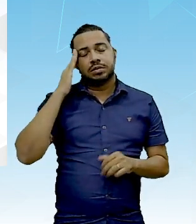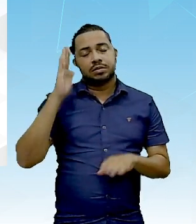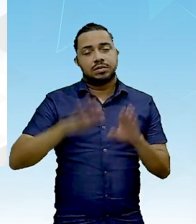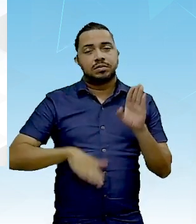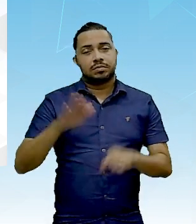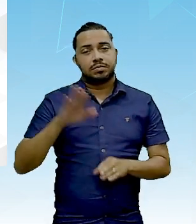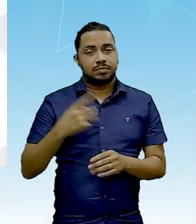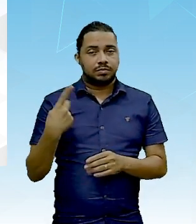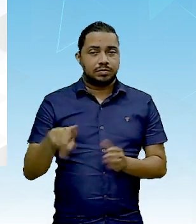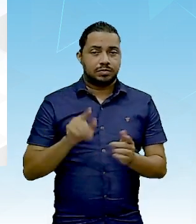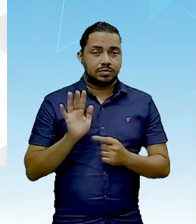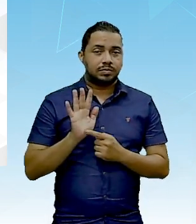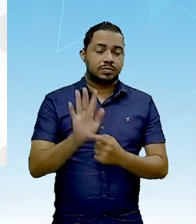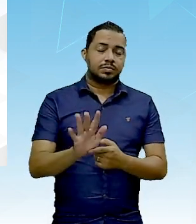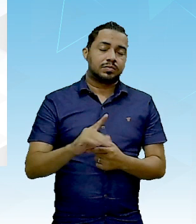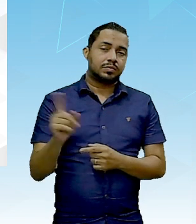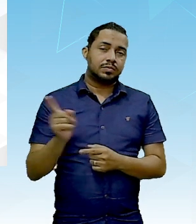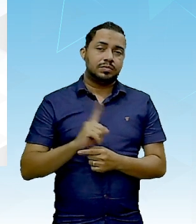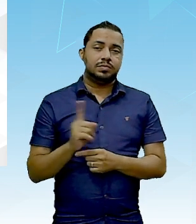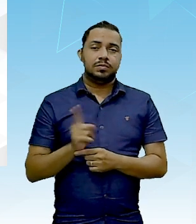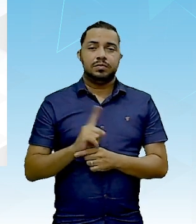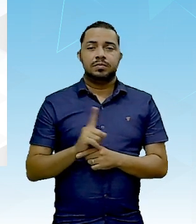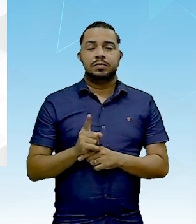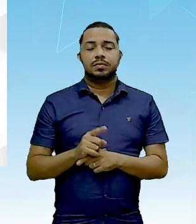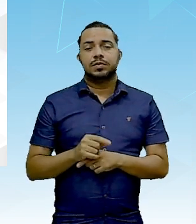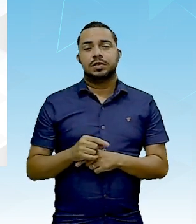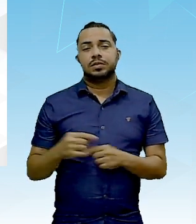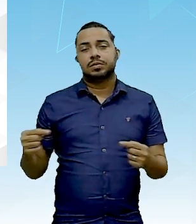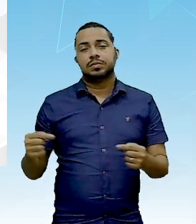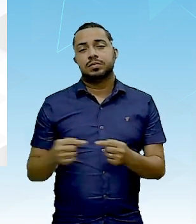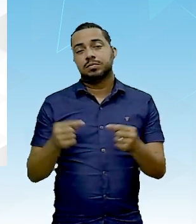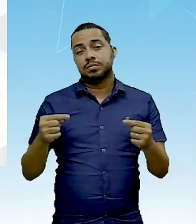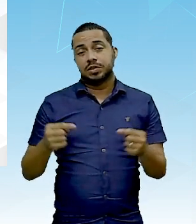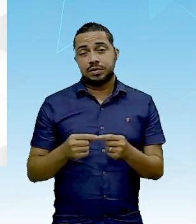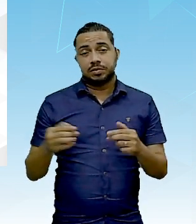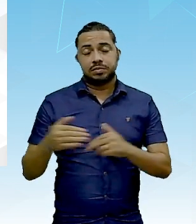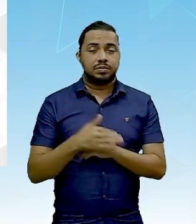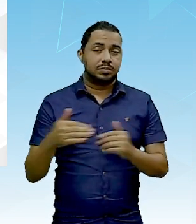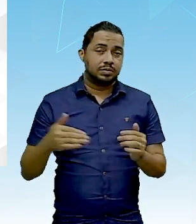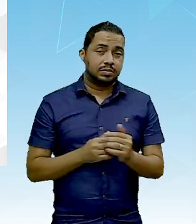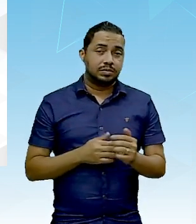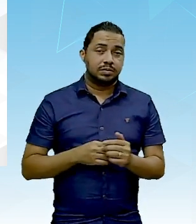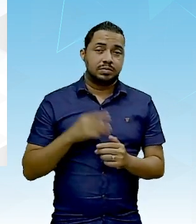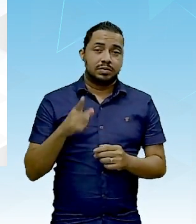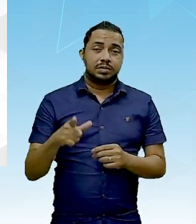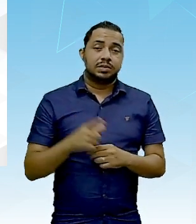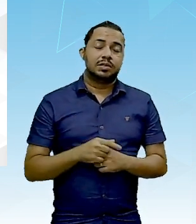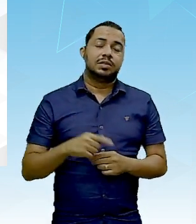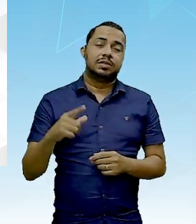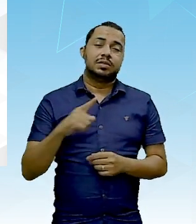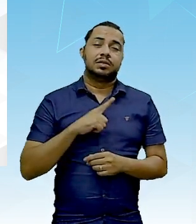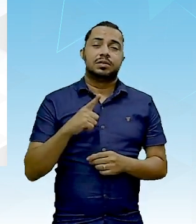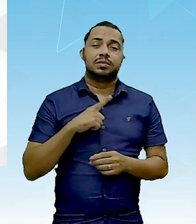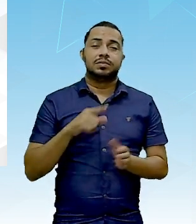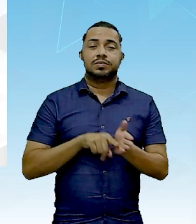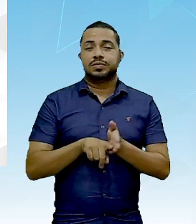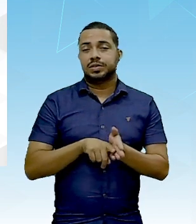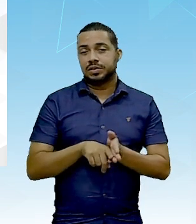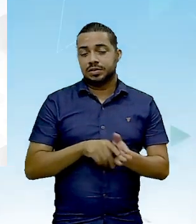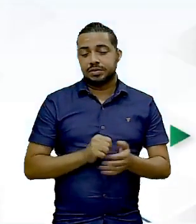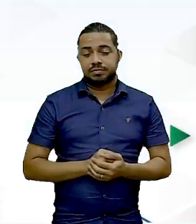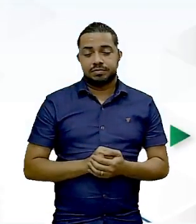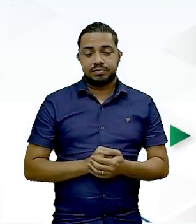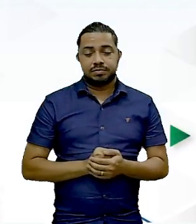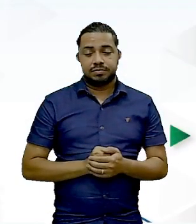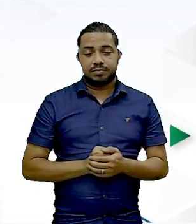sua amostragem não seja compatível ao todo que você tentou investigar. Tá certo? Vamos lá